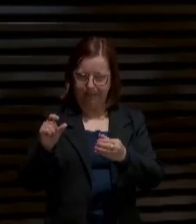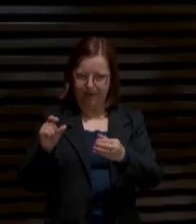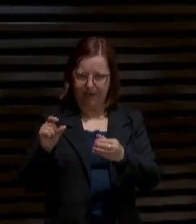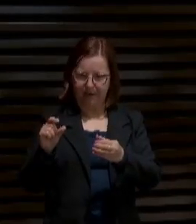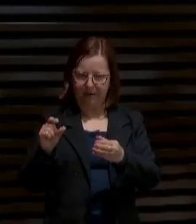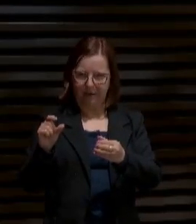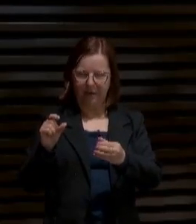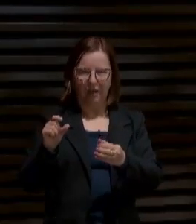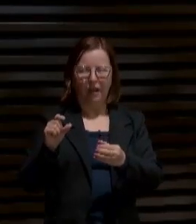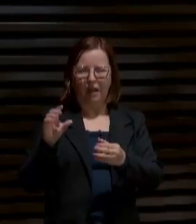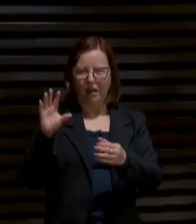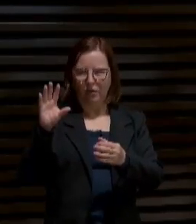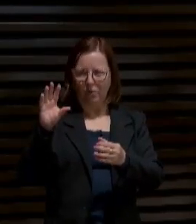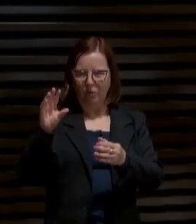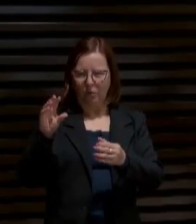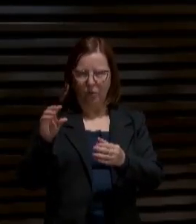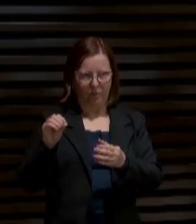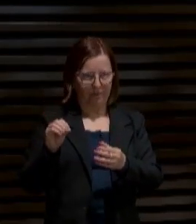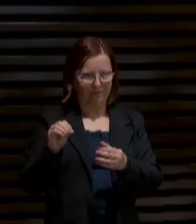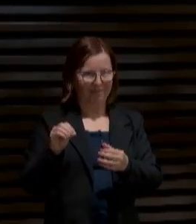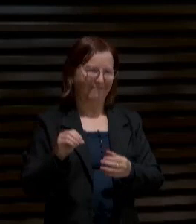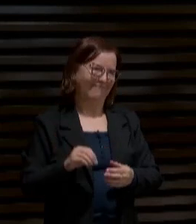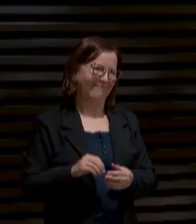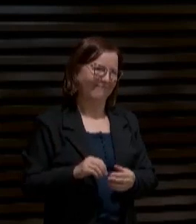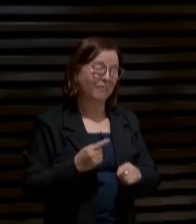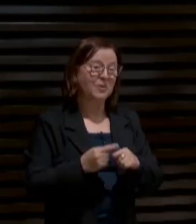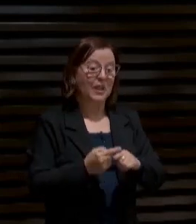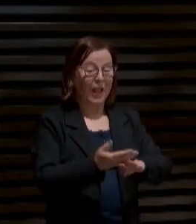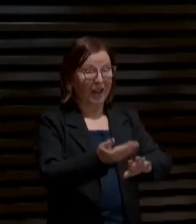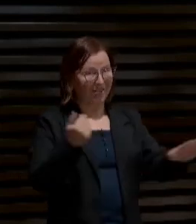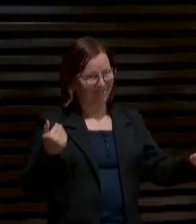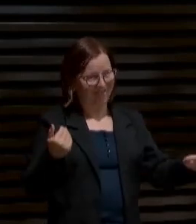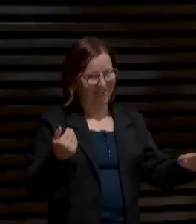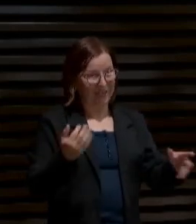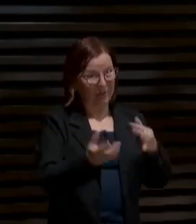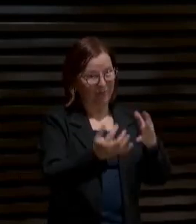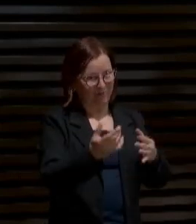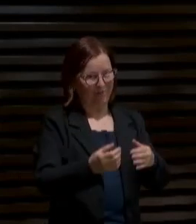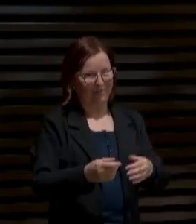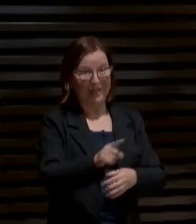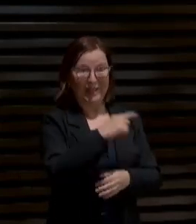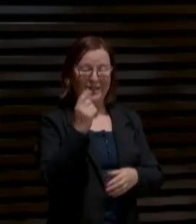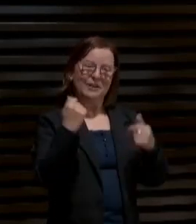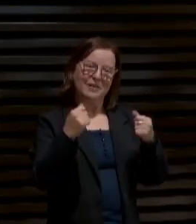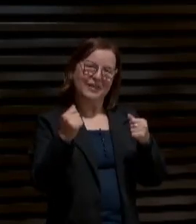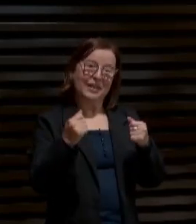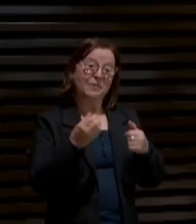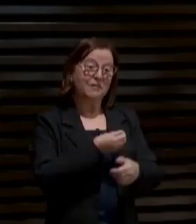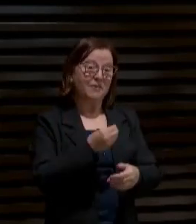por isso nós precisamos um do outro e o irmão teu irmão foi mais radical e falou que o